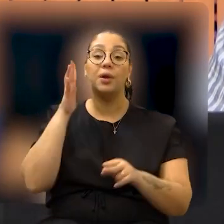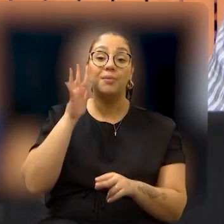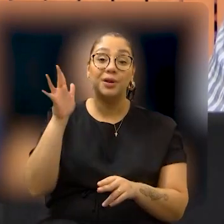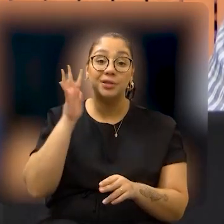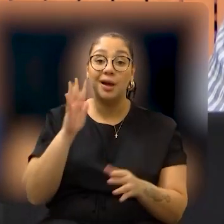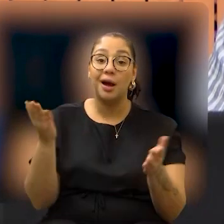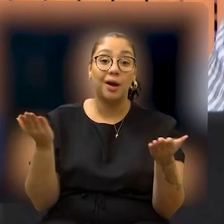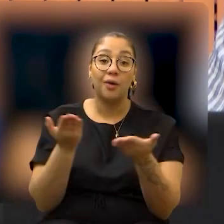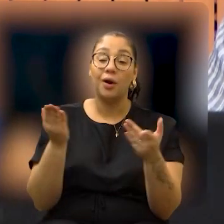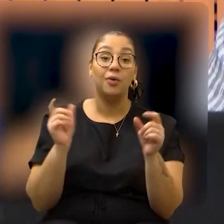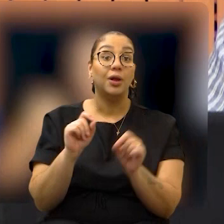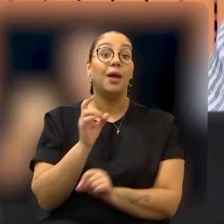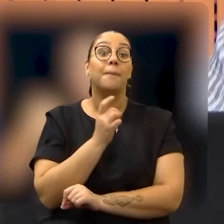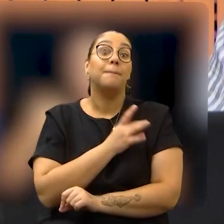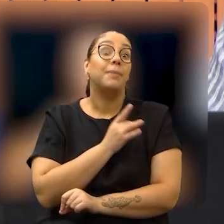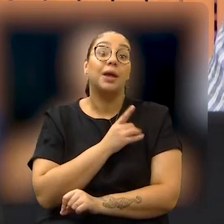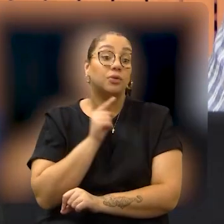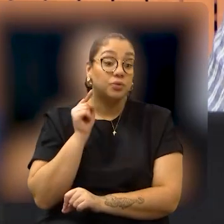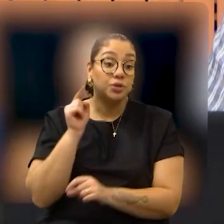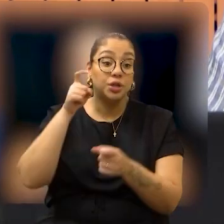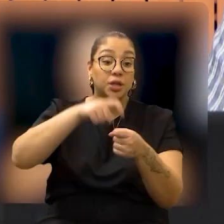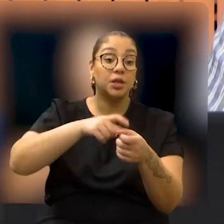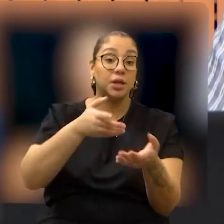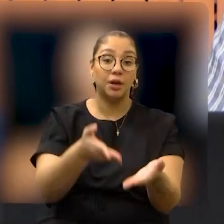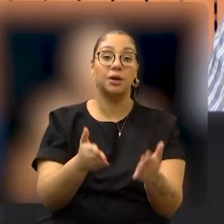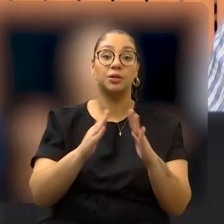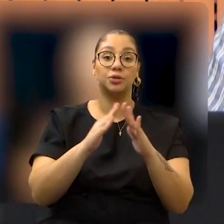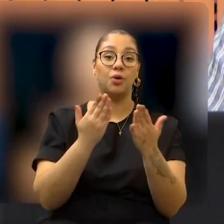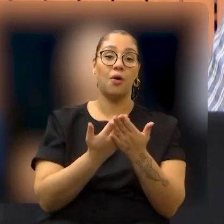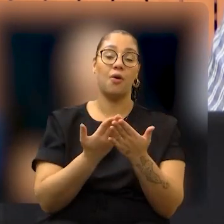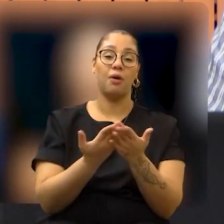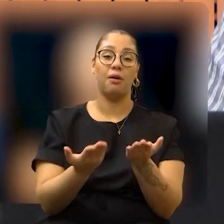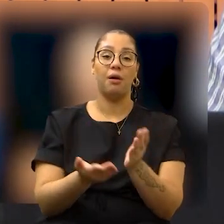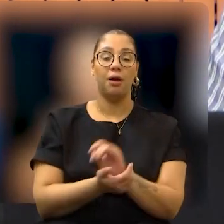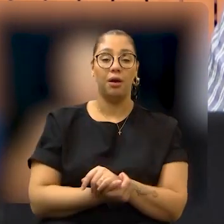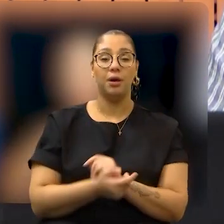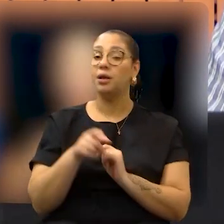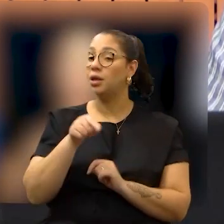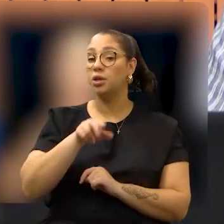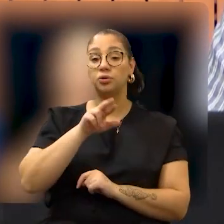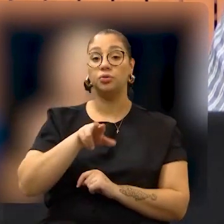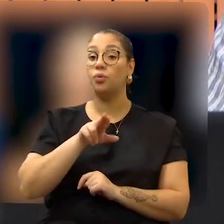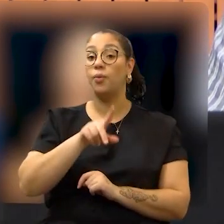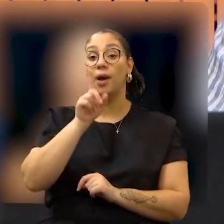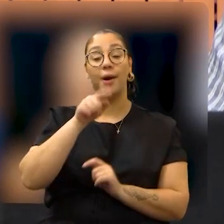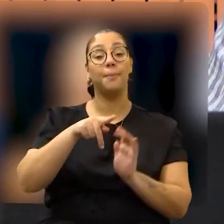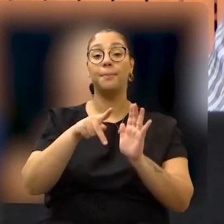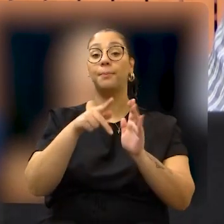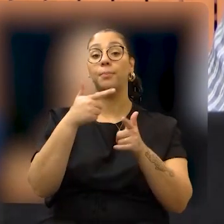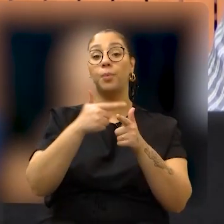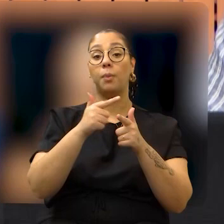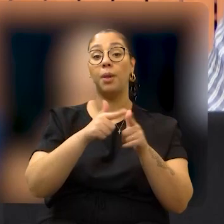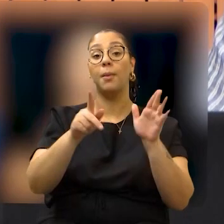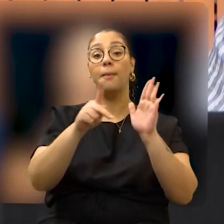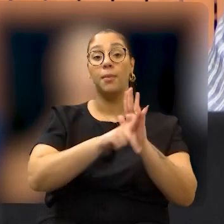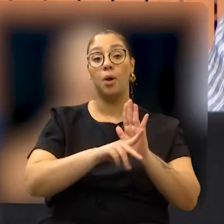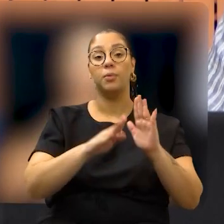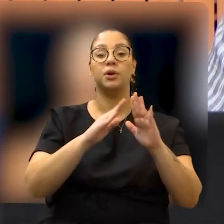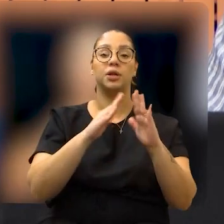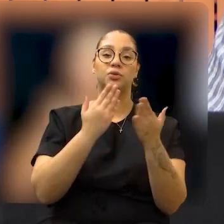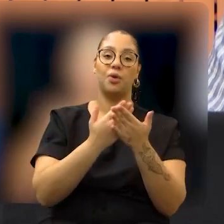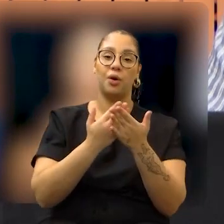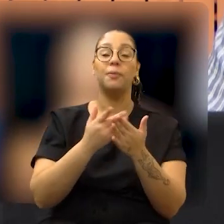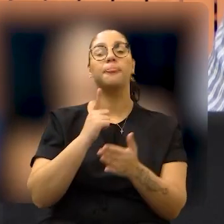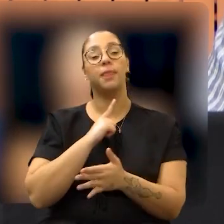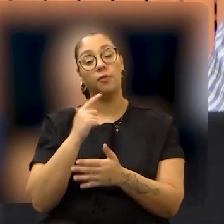mesma idade, imaginar que hoje a gente tem medo de ir para esse ambiente. E eu acho que isso não é um problema da escola. A gente está